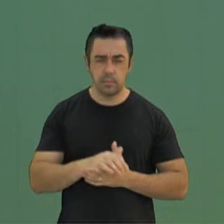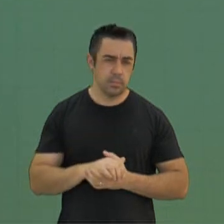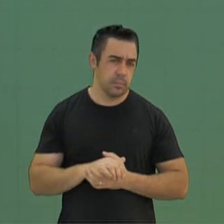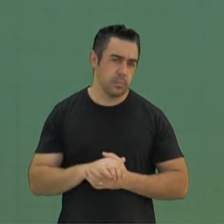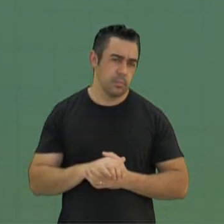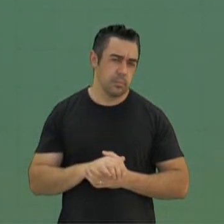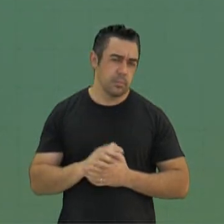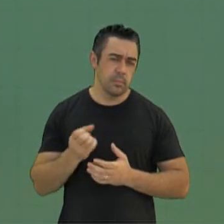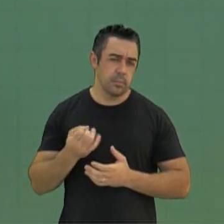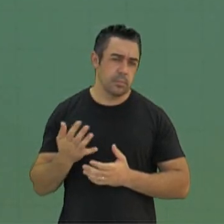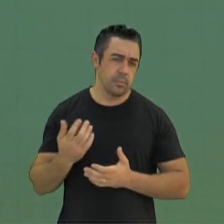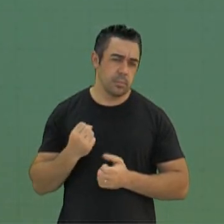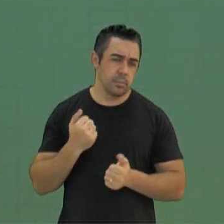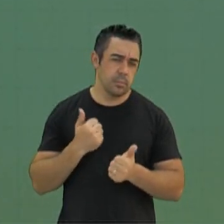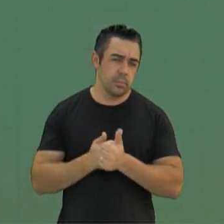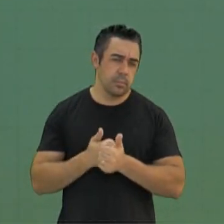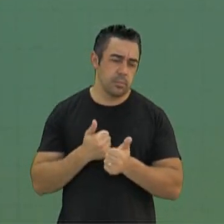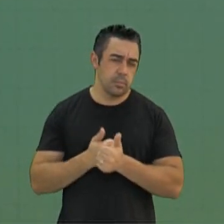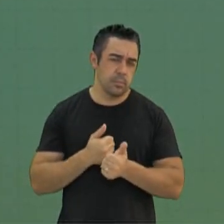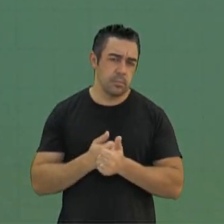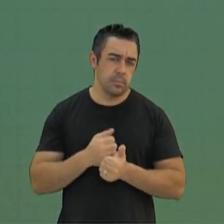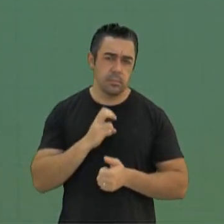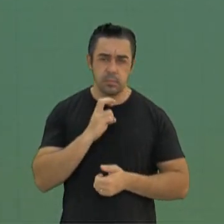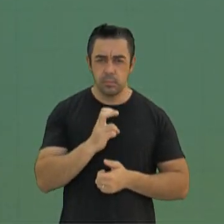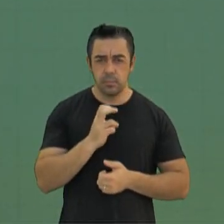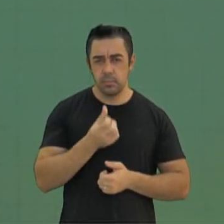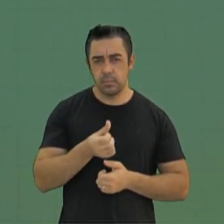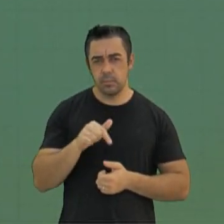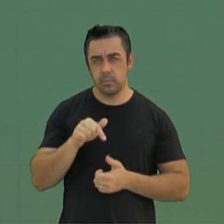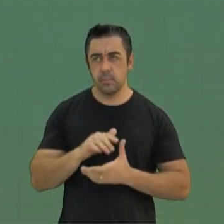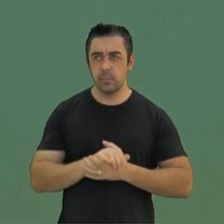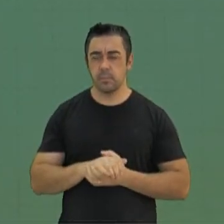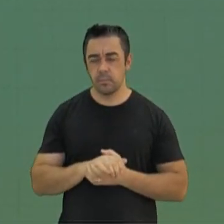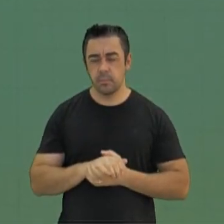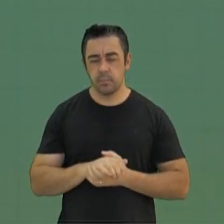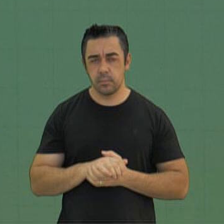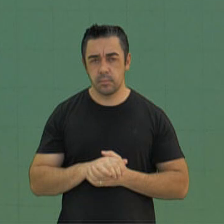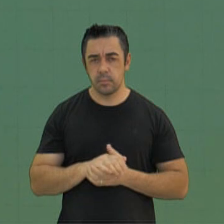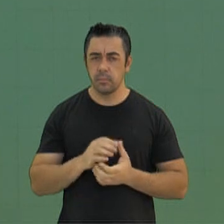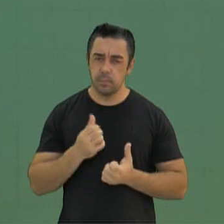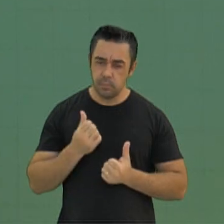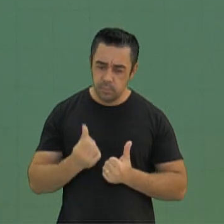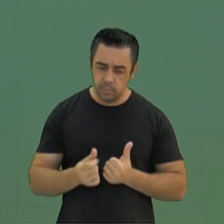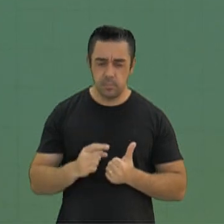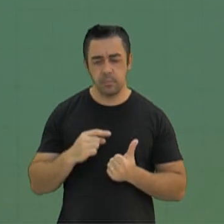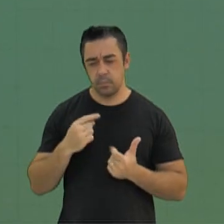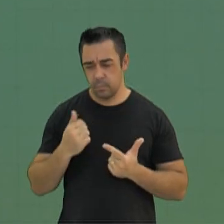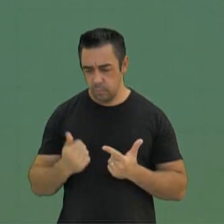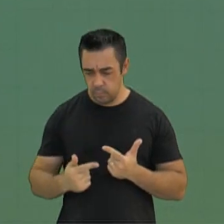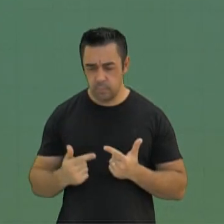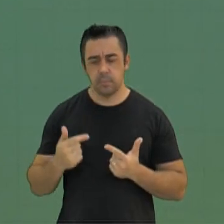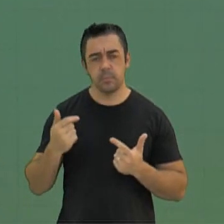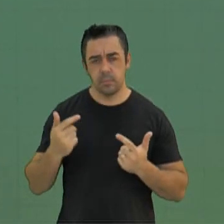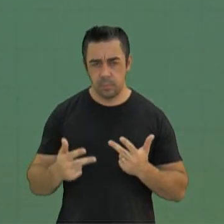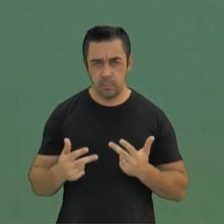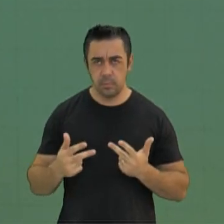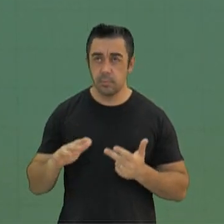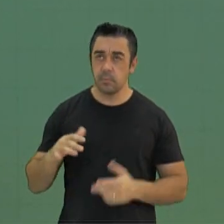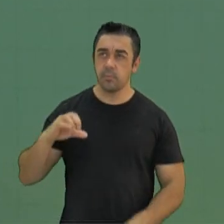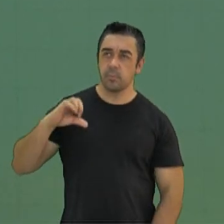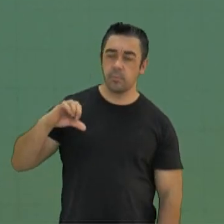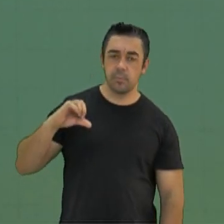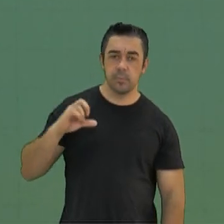tabuada do 60, qual o número é mais próximo do 567? Então, 6 vezes 1, 6, 6 vezes 2, 12, 6 vezes